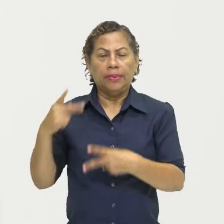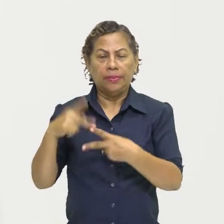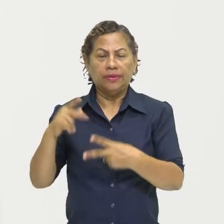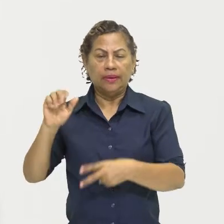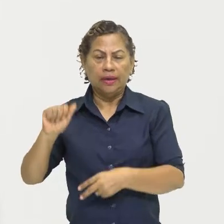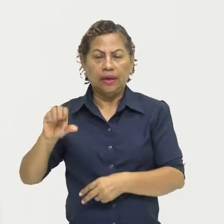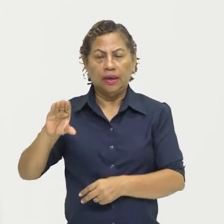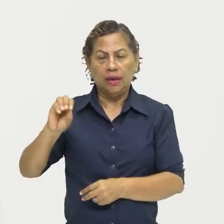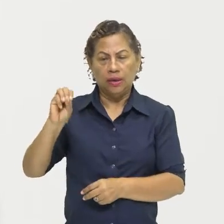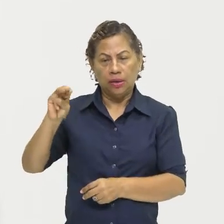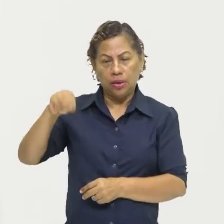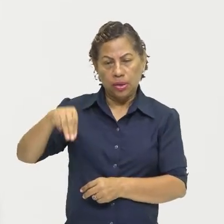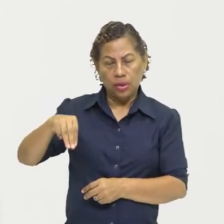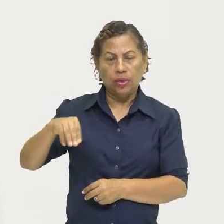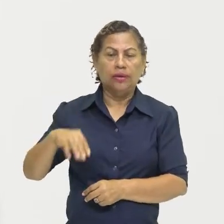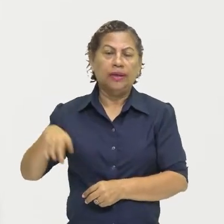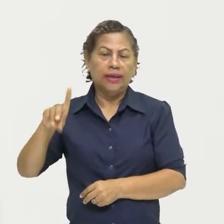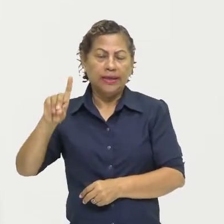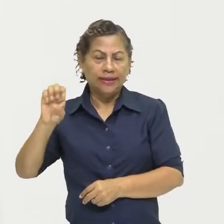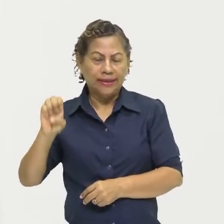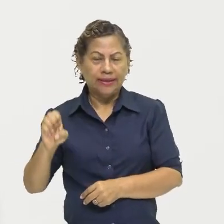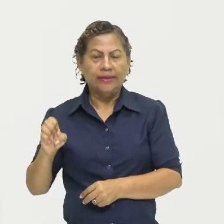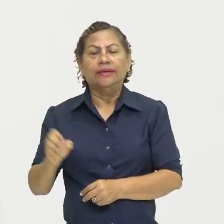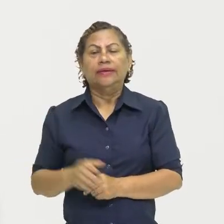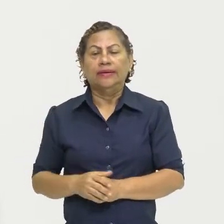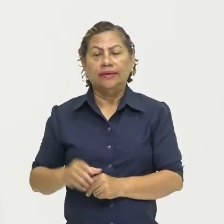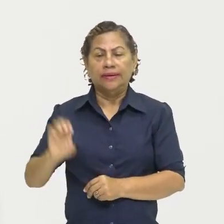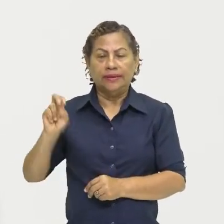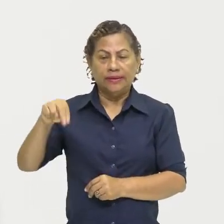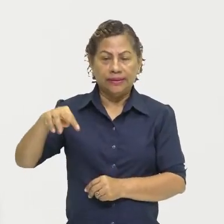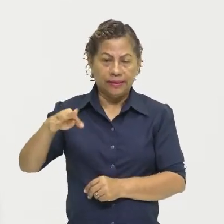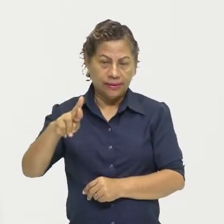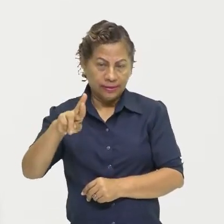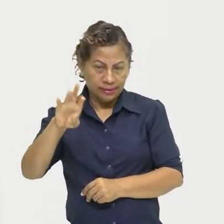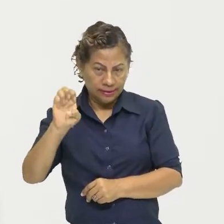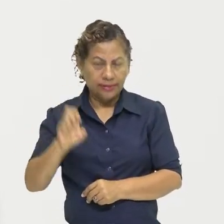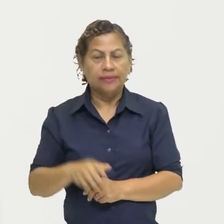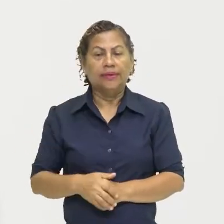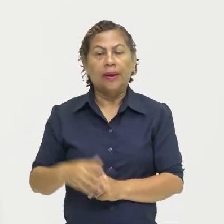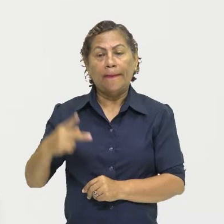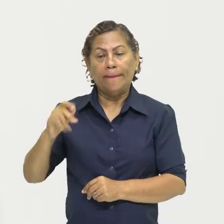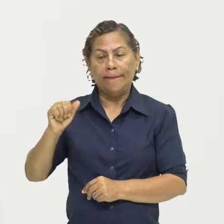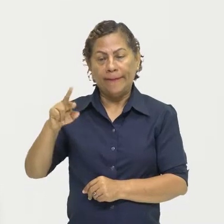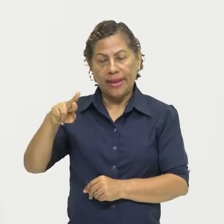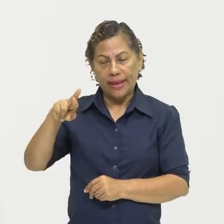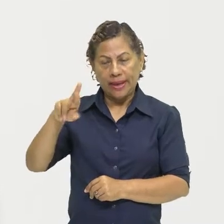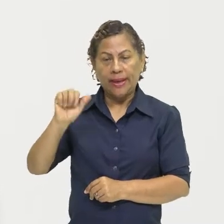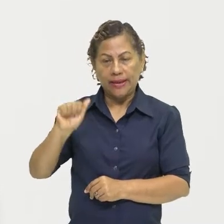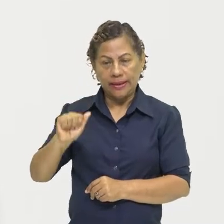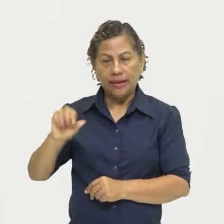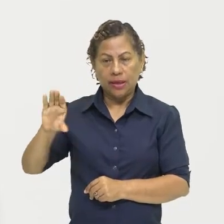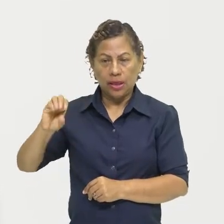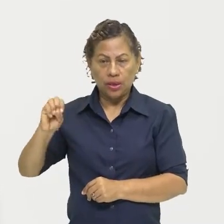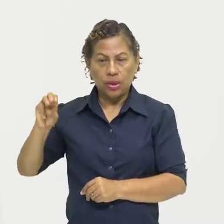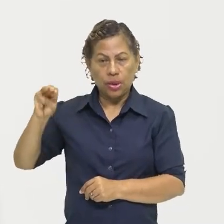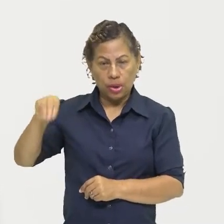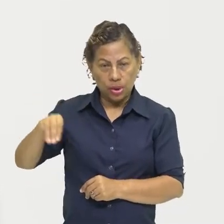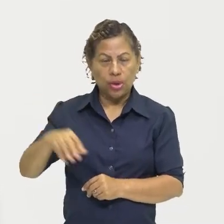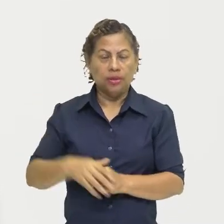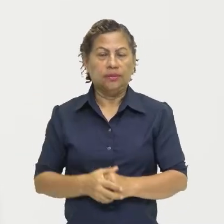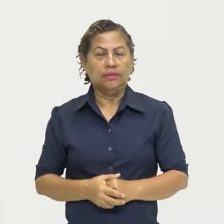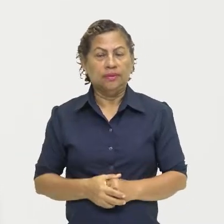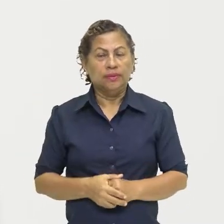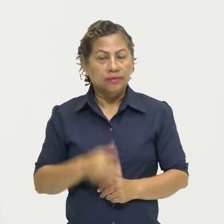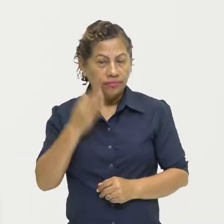relação é um substantivo que ele vai ser regido por todas essas preposições. É claro que aí depende do contexto em que ele se encontra e aí ele